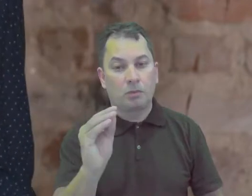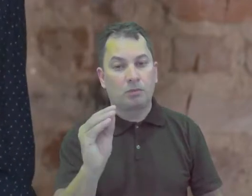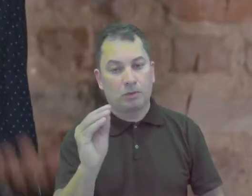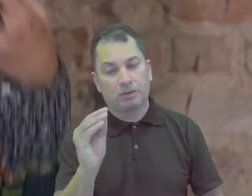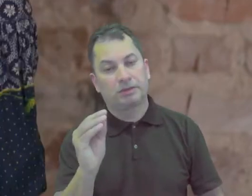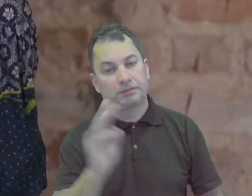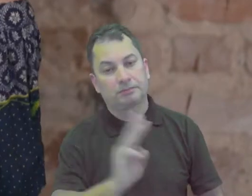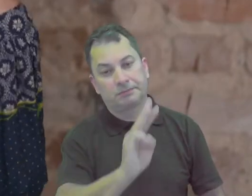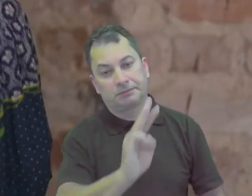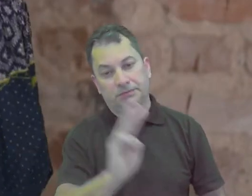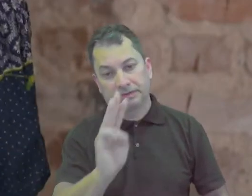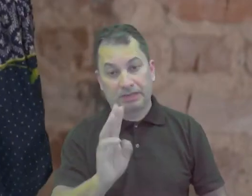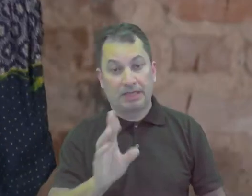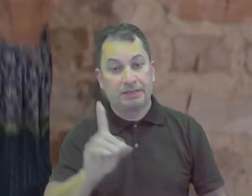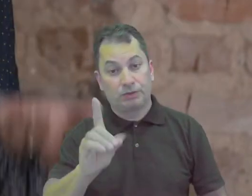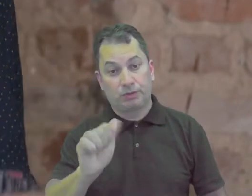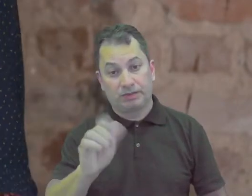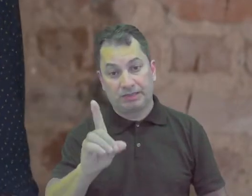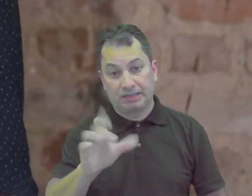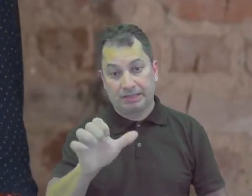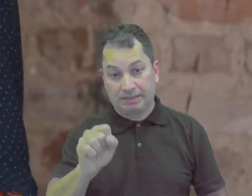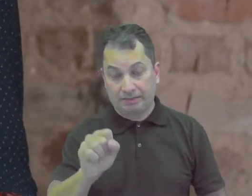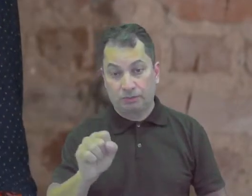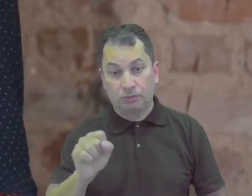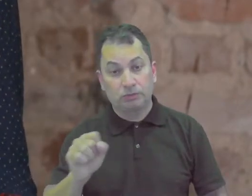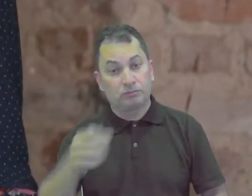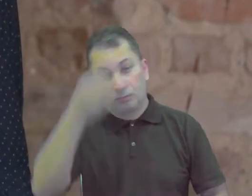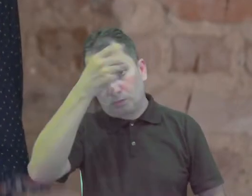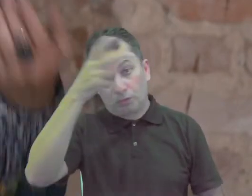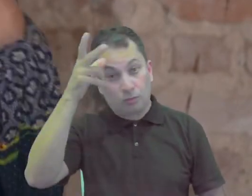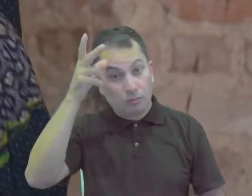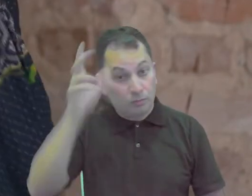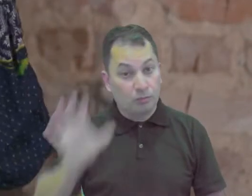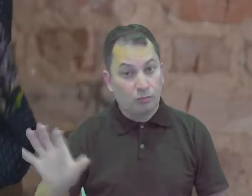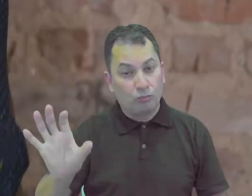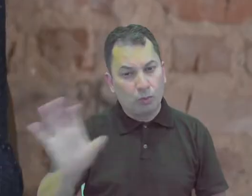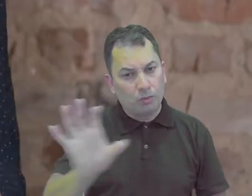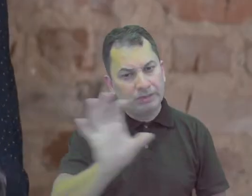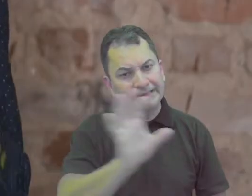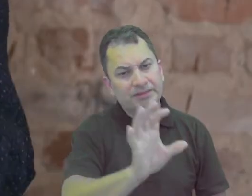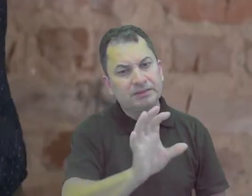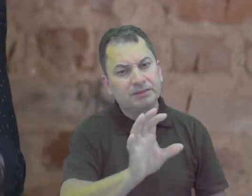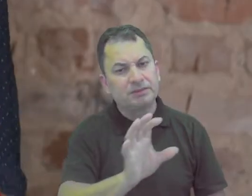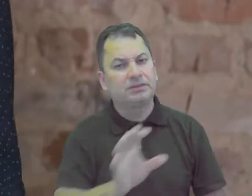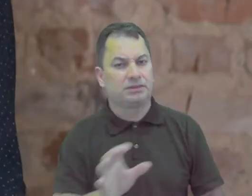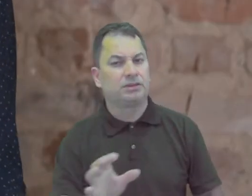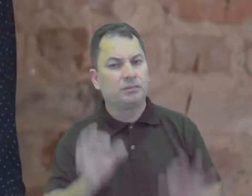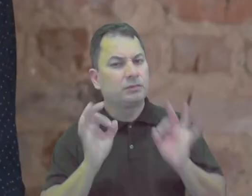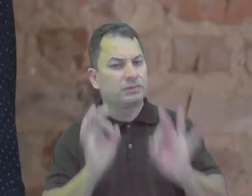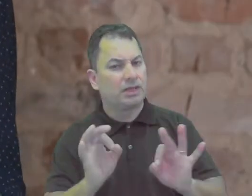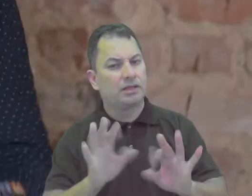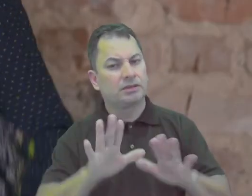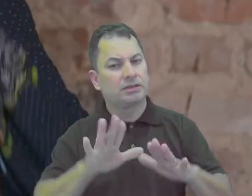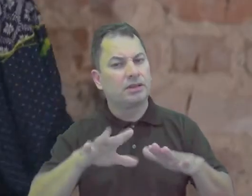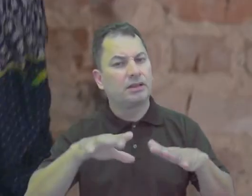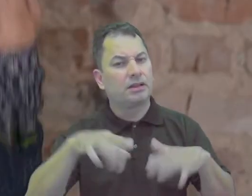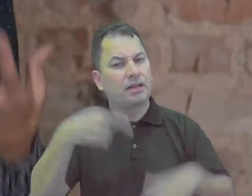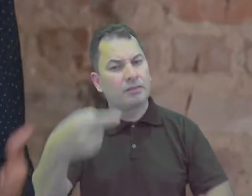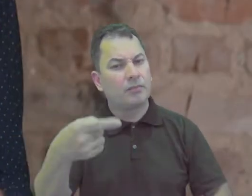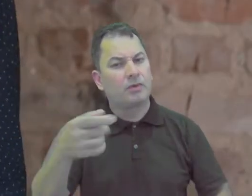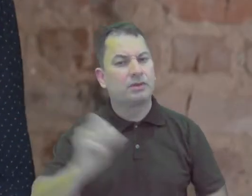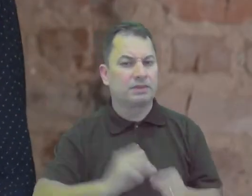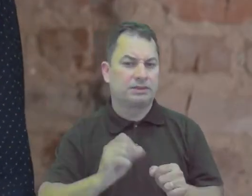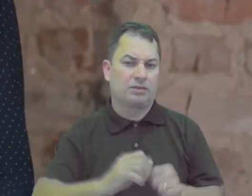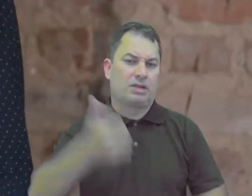de município e a gente tem alguns sítios sentinelas, né, que a gente vai para uma análise mais detalhada, né? A gente